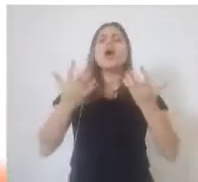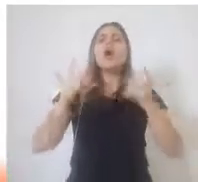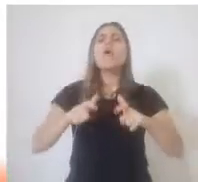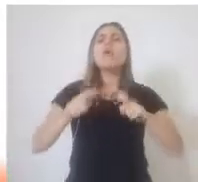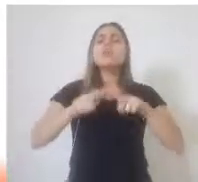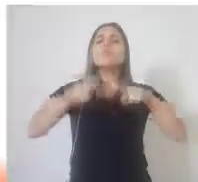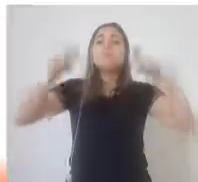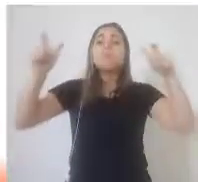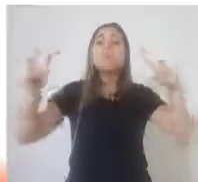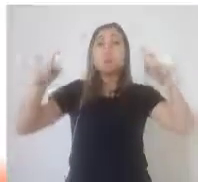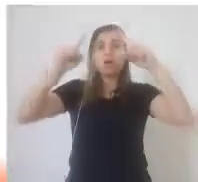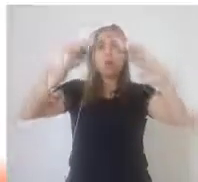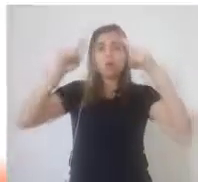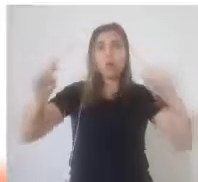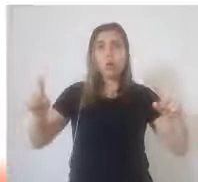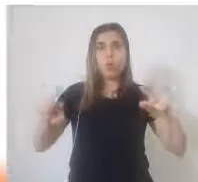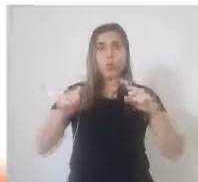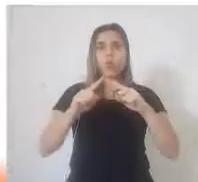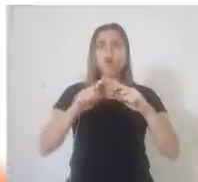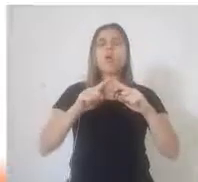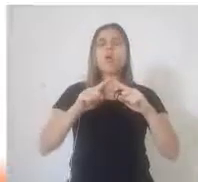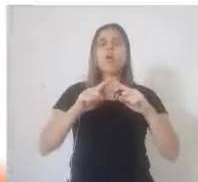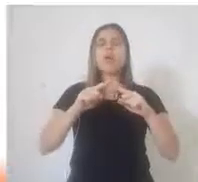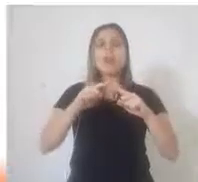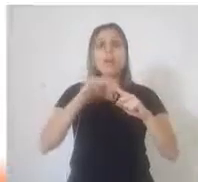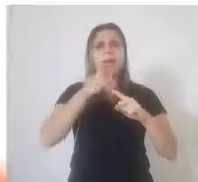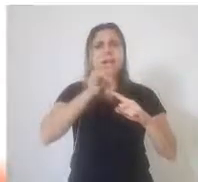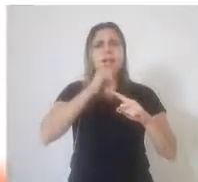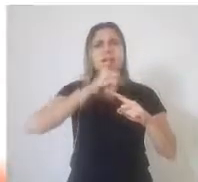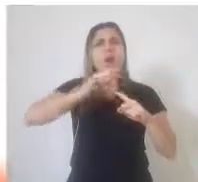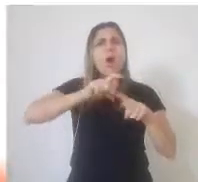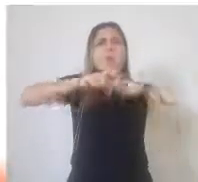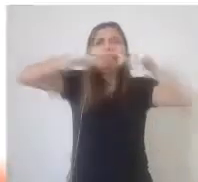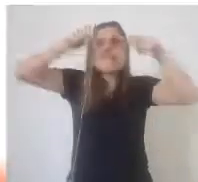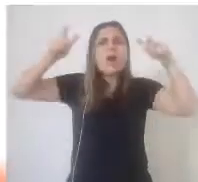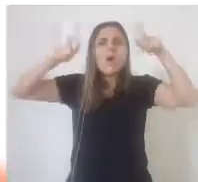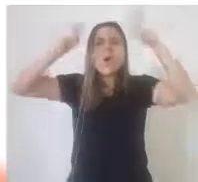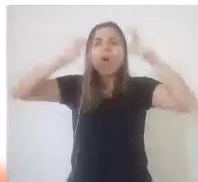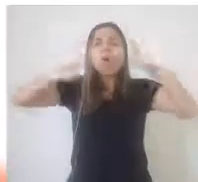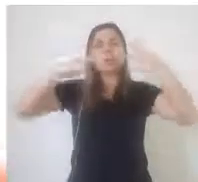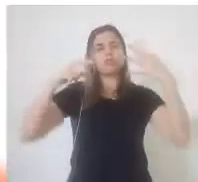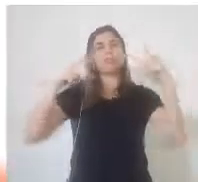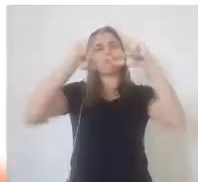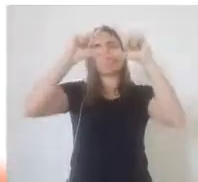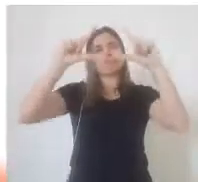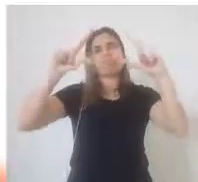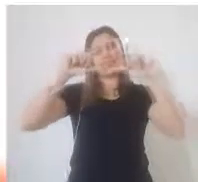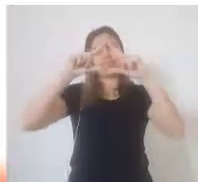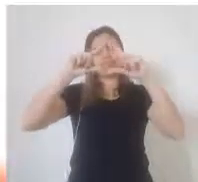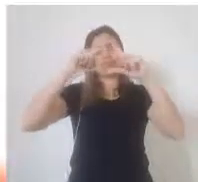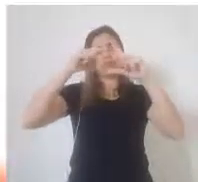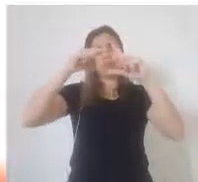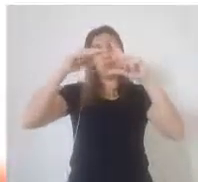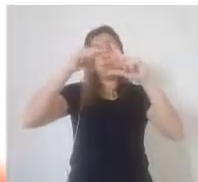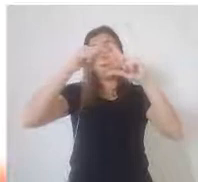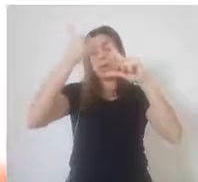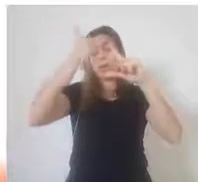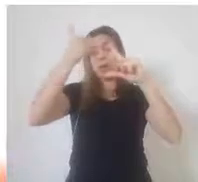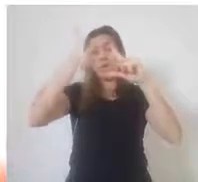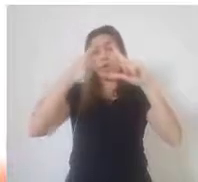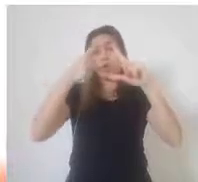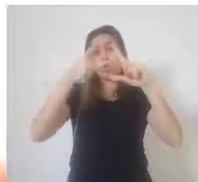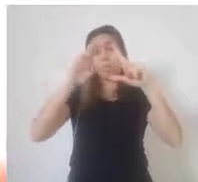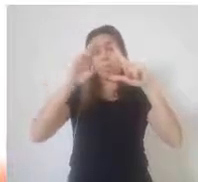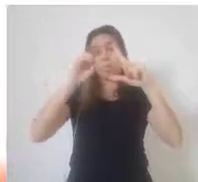que aonde que está a maior parte da energia? Nos produtores, né? A unidade de medida aqui foi quilocalorias, poderia